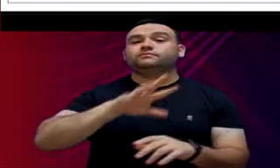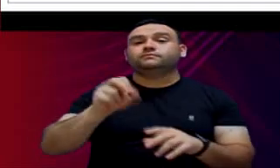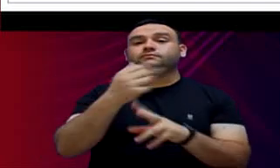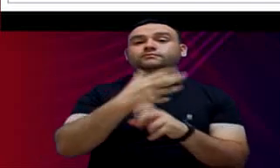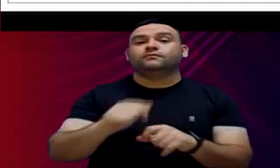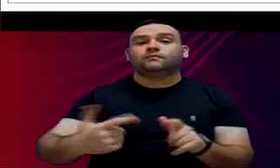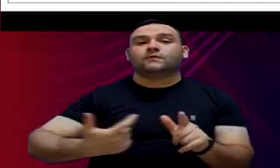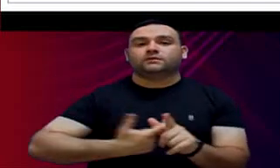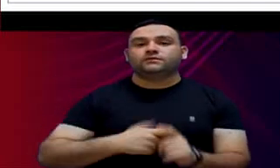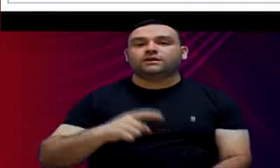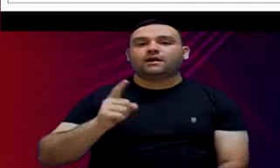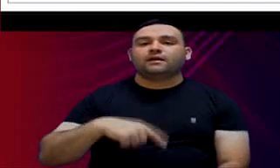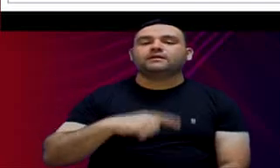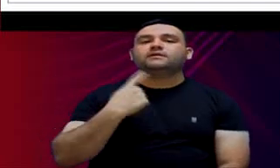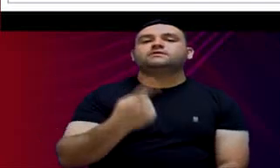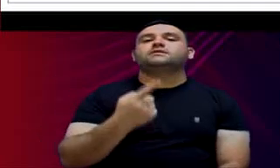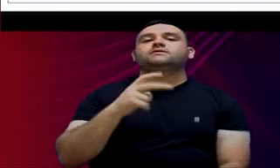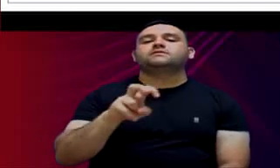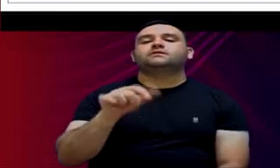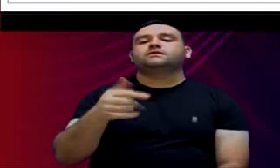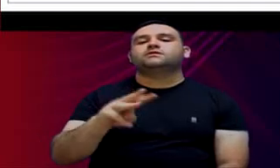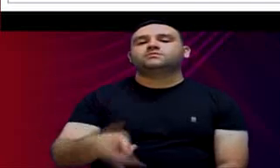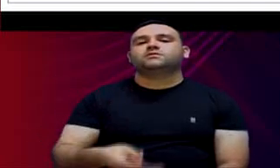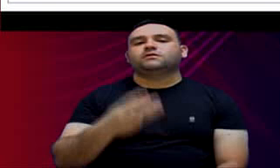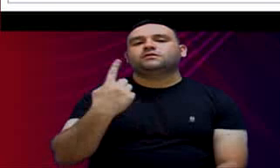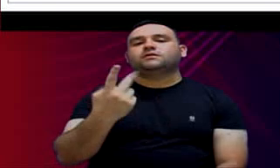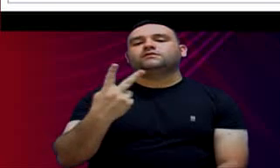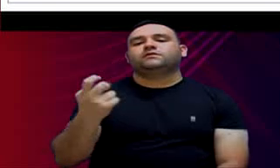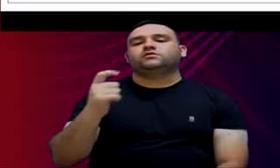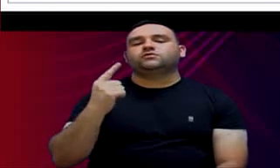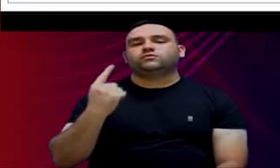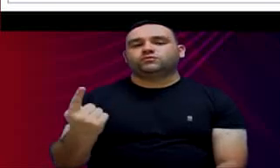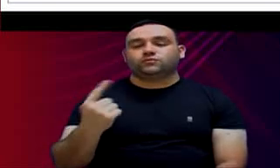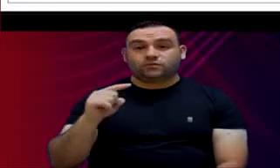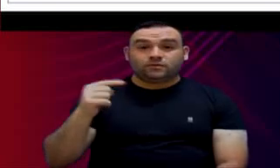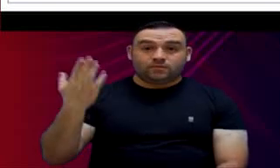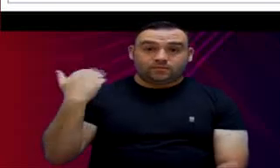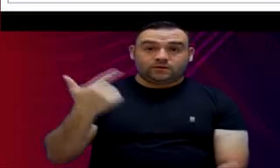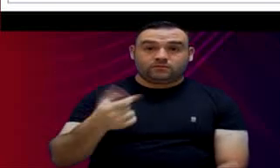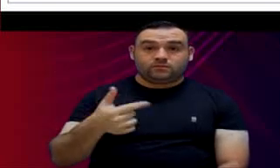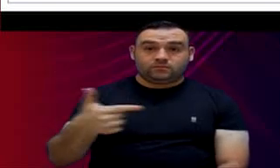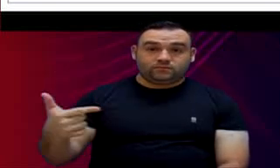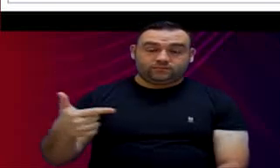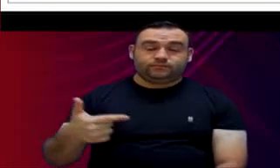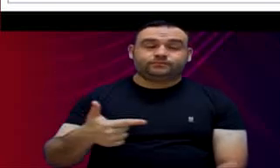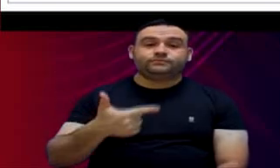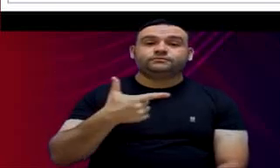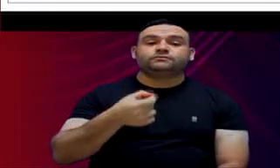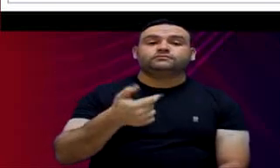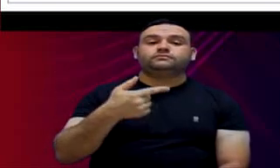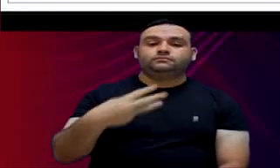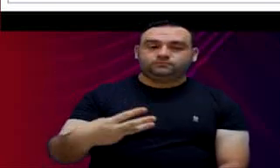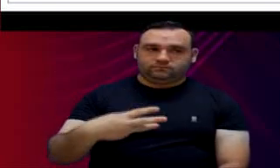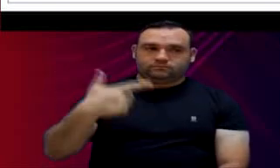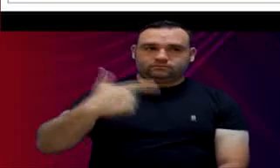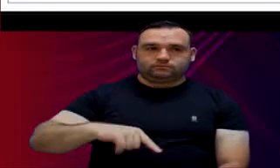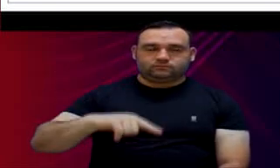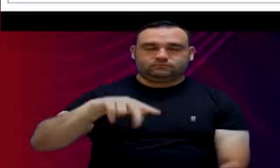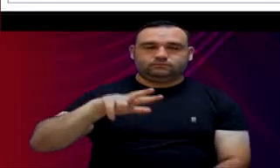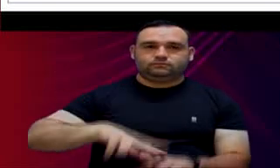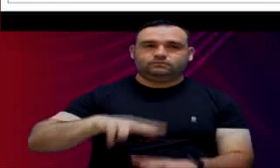das despesas 157 milhões 121 realizado em 2022 esse estimativa para